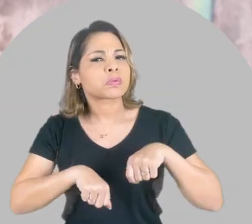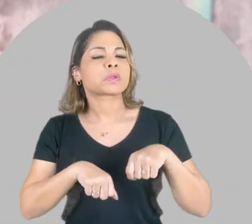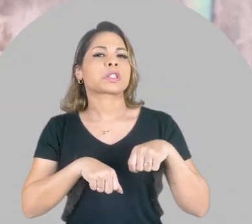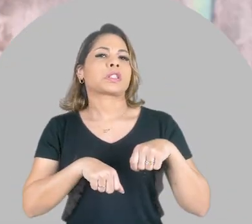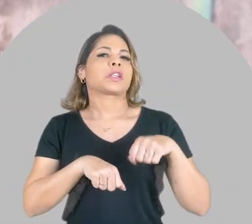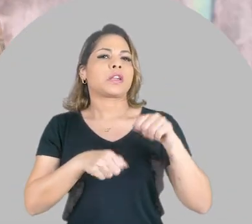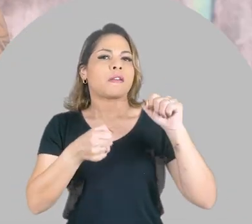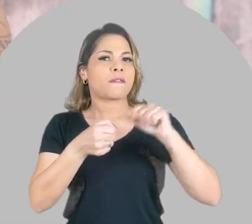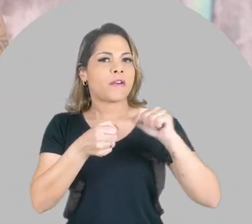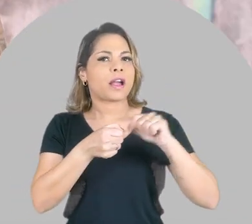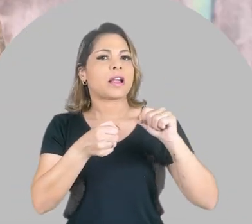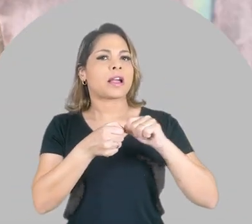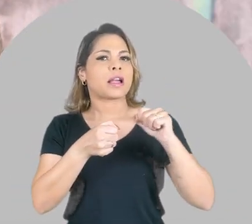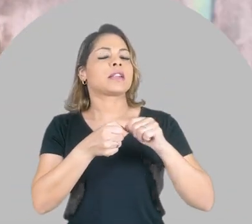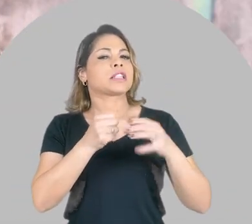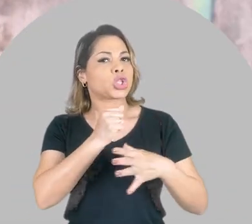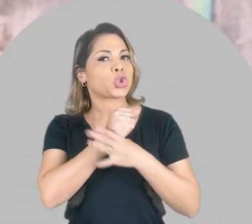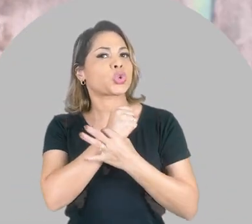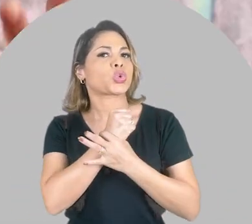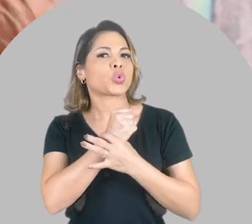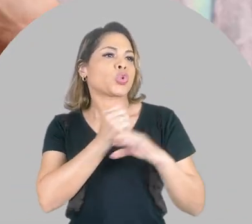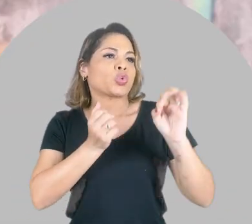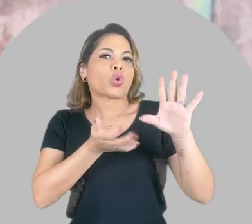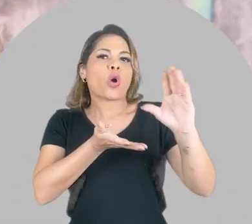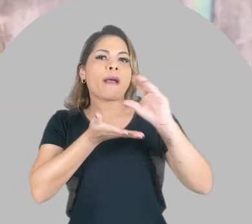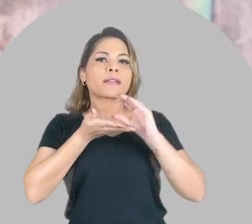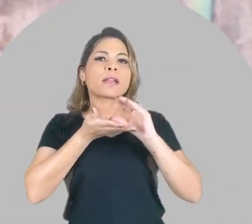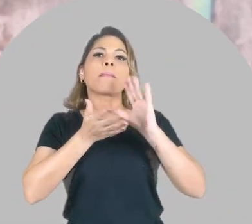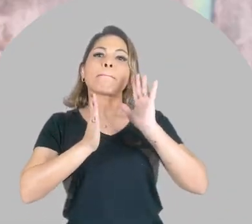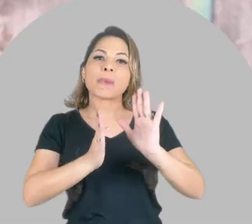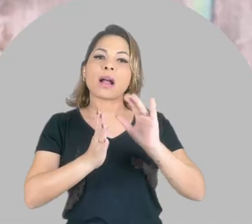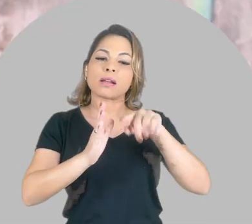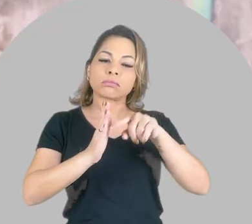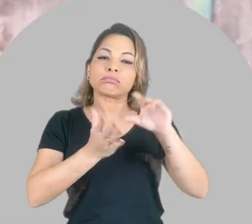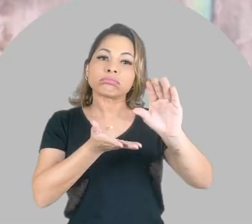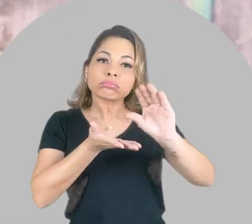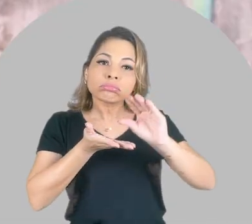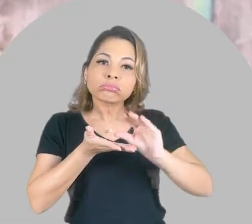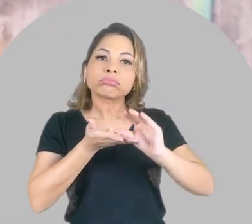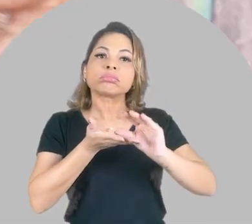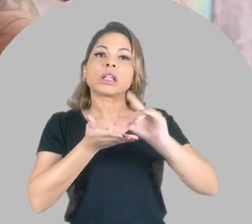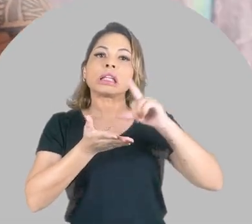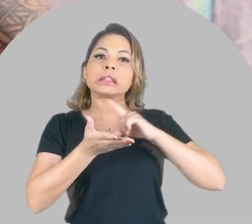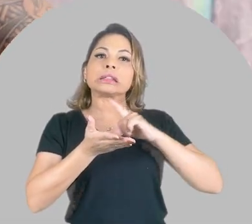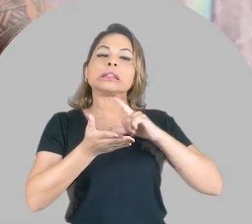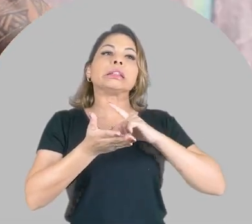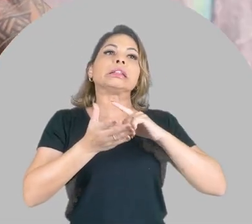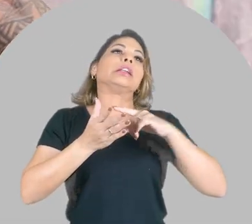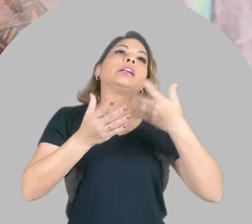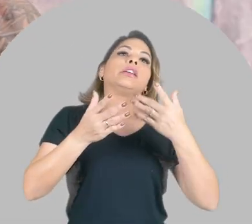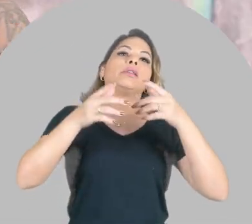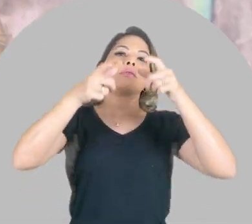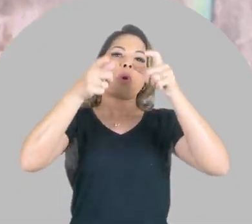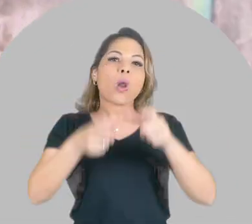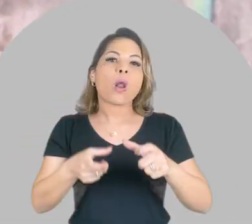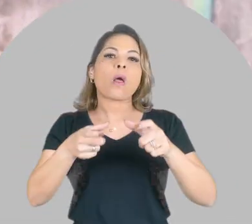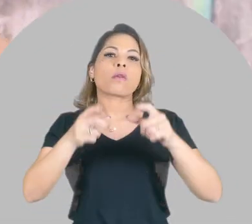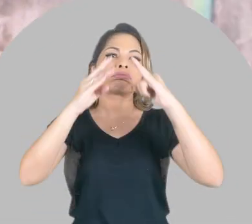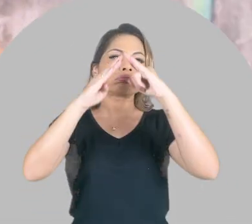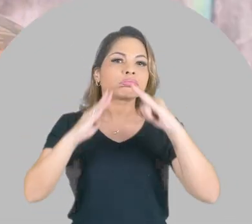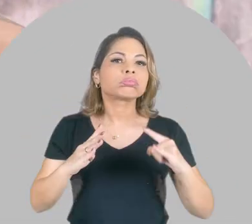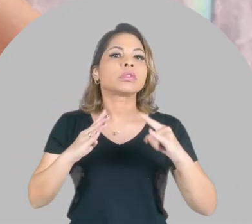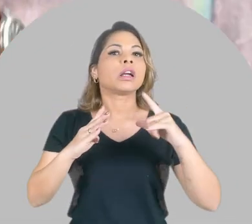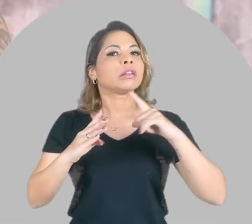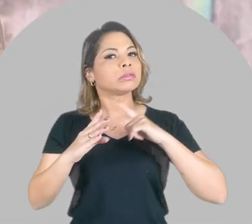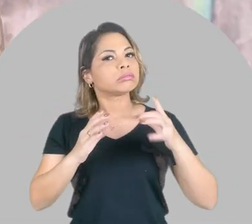condições públicas e tornar o negócio sustentável, não só receber, mas receber uma grana, montar um ateliê, por exemplo, e fazer